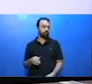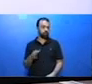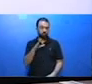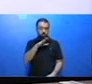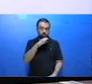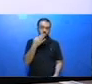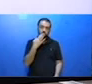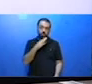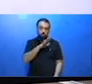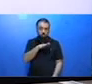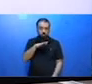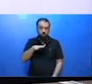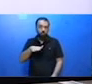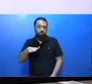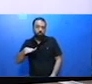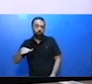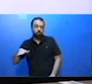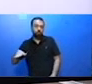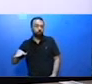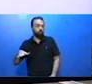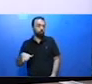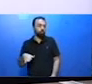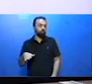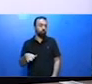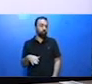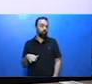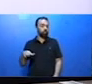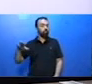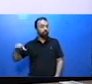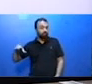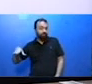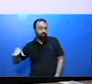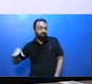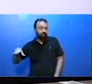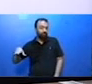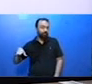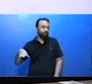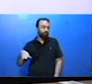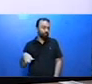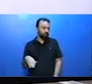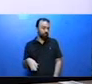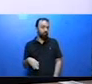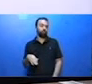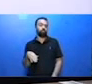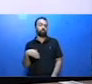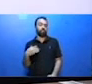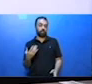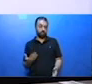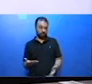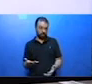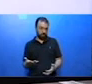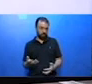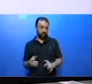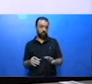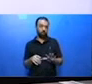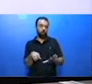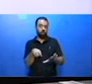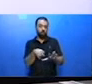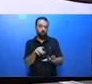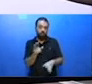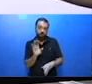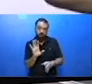nas crianças. O Victor Hugo, ele é a maior criança ou ele é a menor criança? Ele é a menor. Então, isso quer dizer que